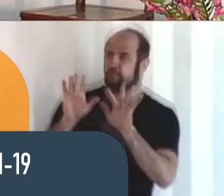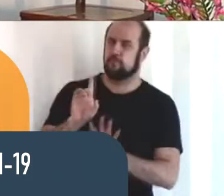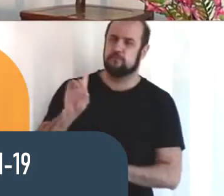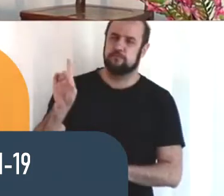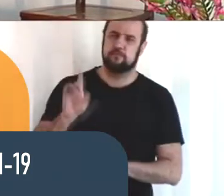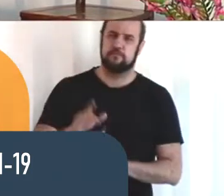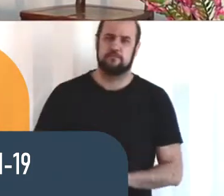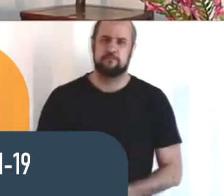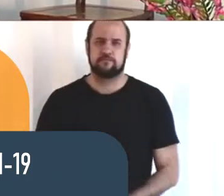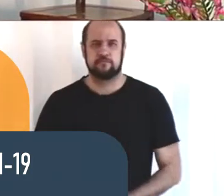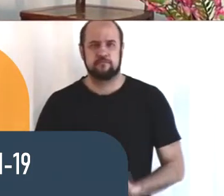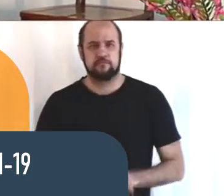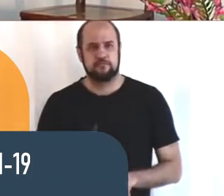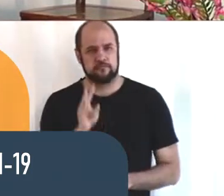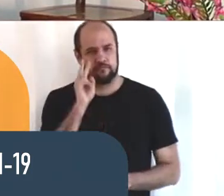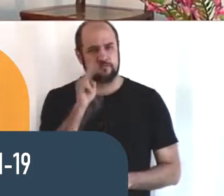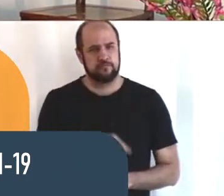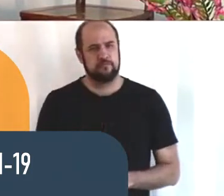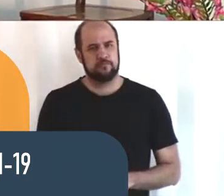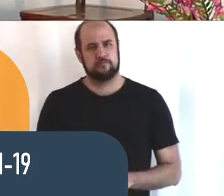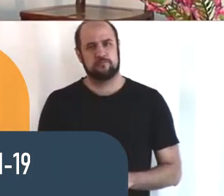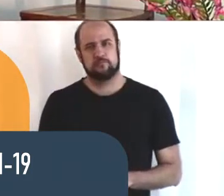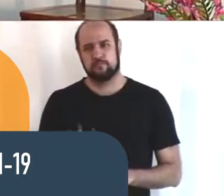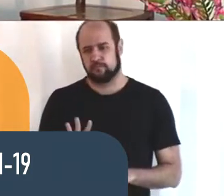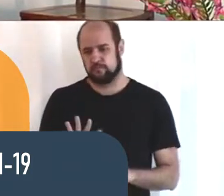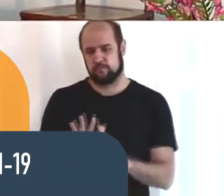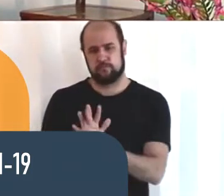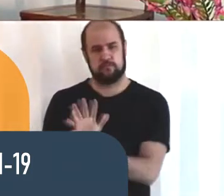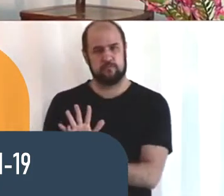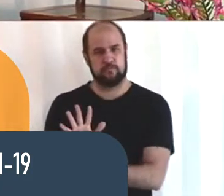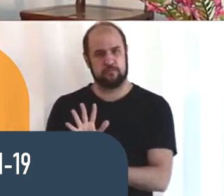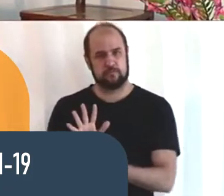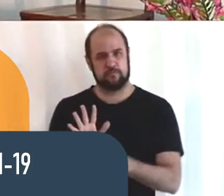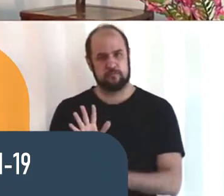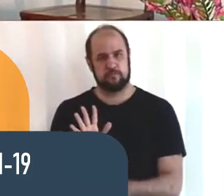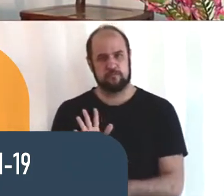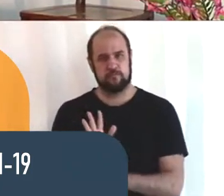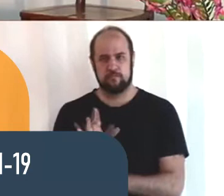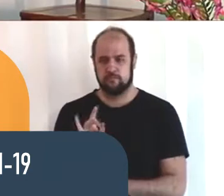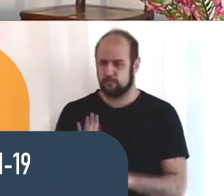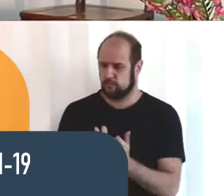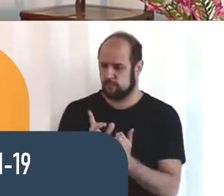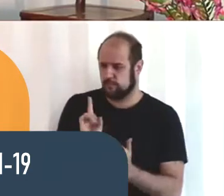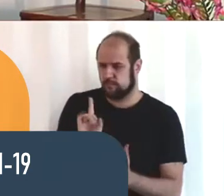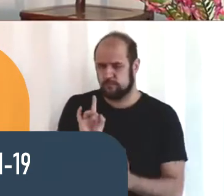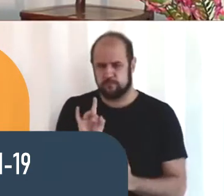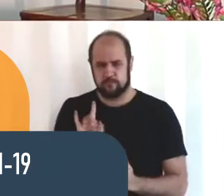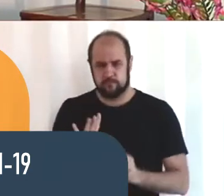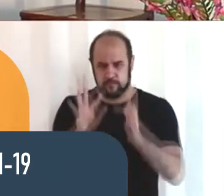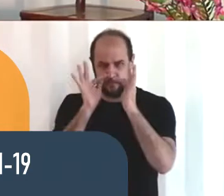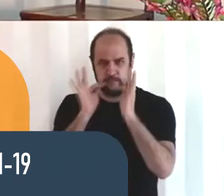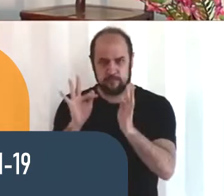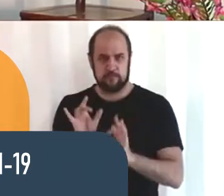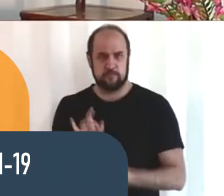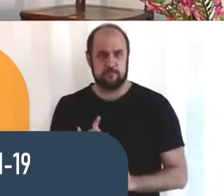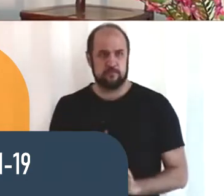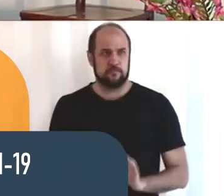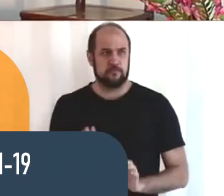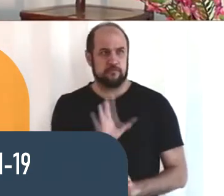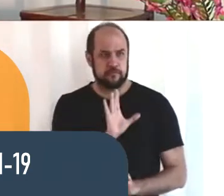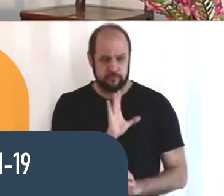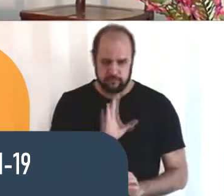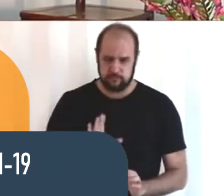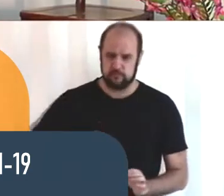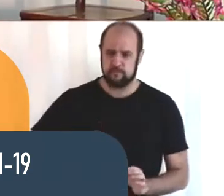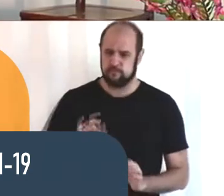Já vimos os solas anteriores, sola Escritura, sola Fide, solus Christus, sola Gratia, e